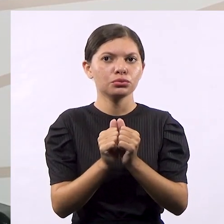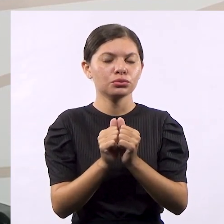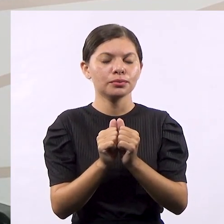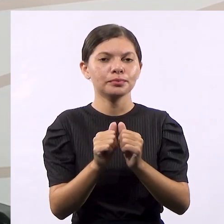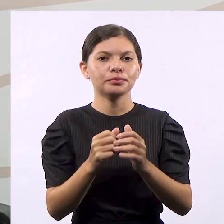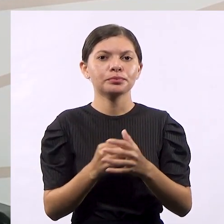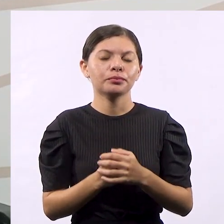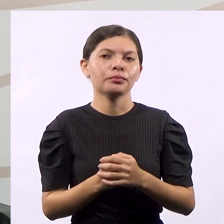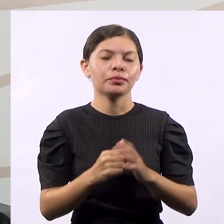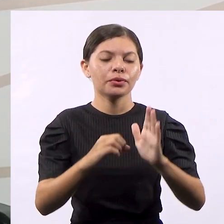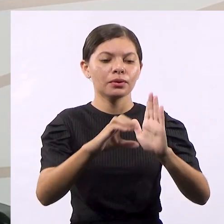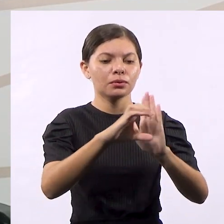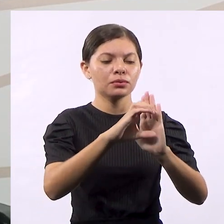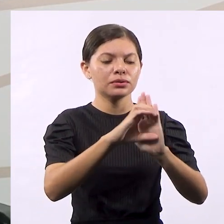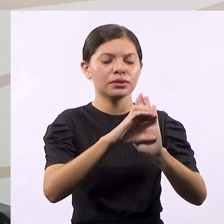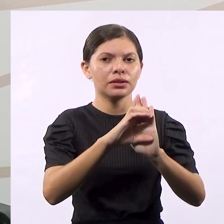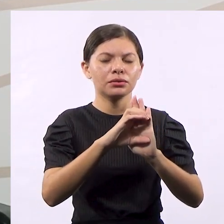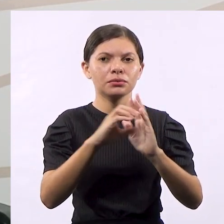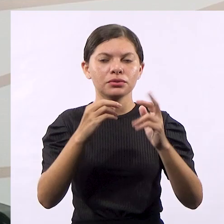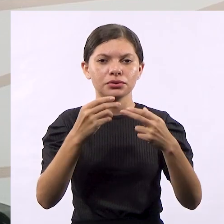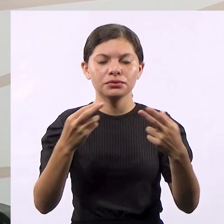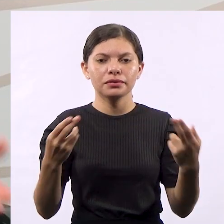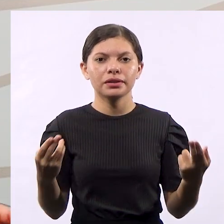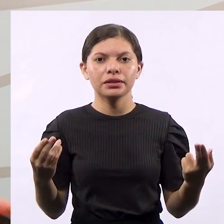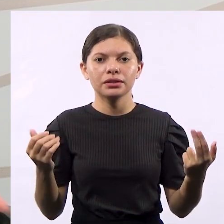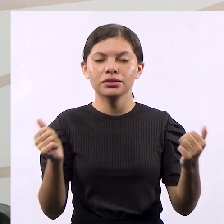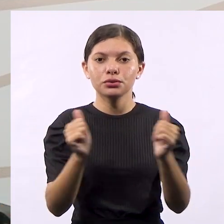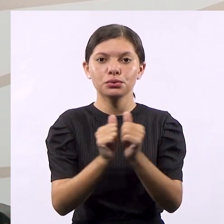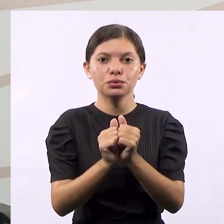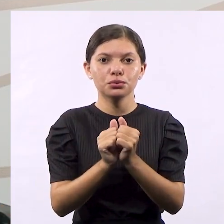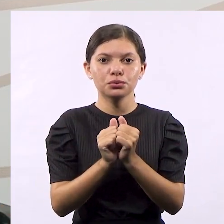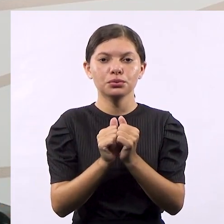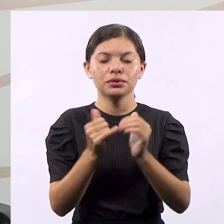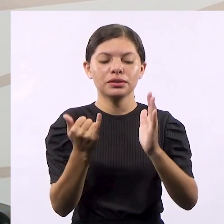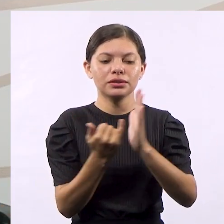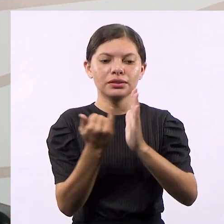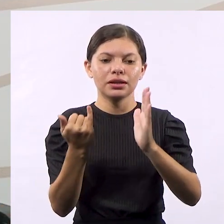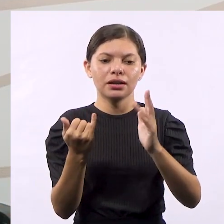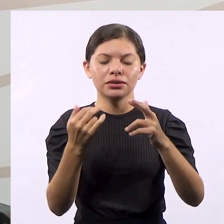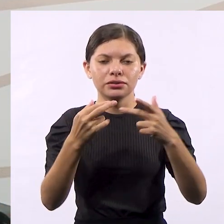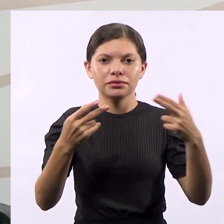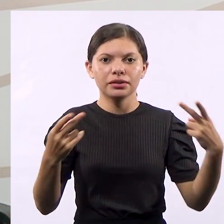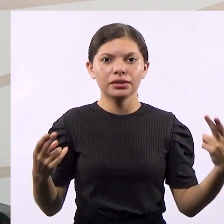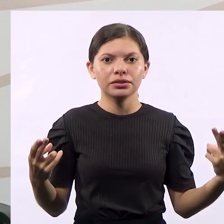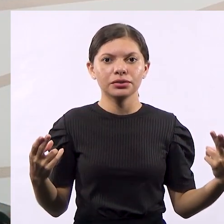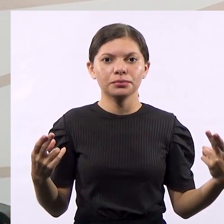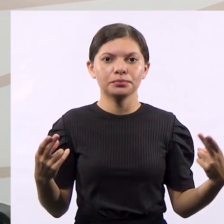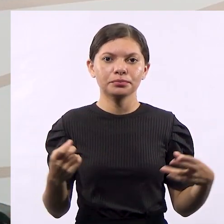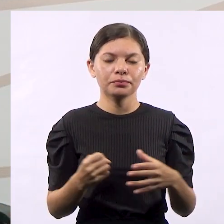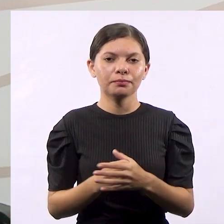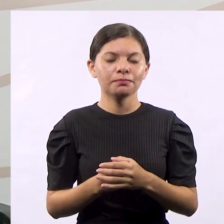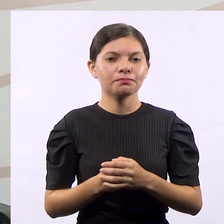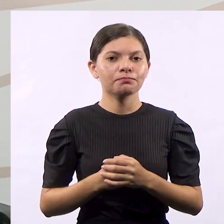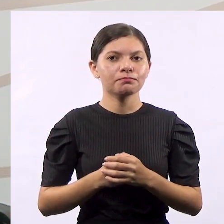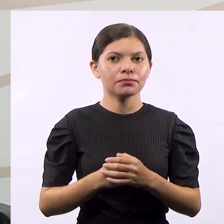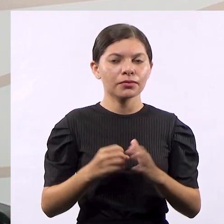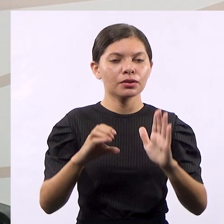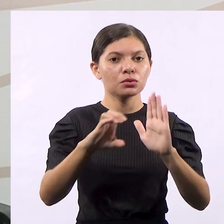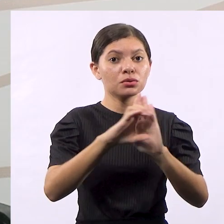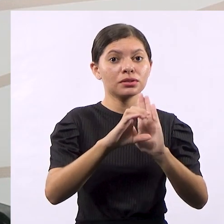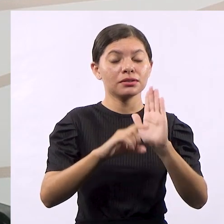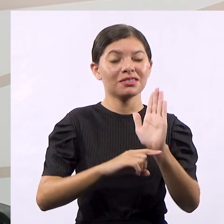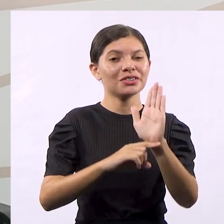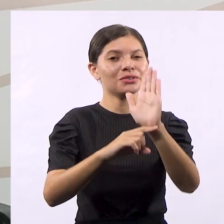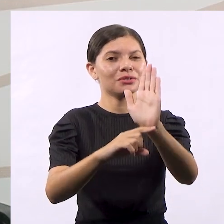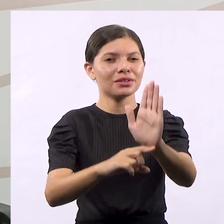conceito de diferença, que são conceitos interligados, identidade e diferença, esses conceitos vão dar o suporte para que